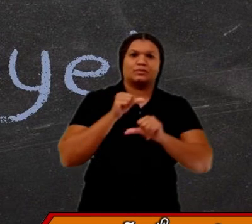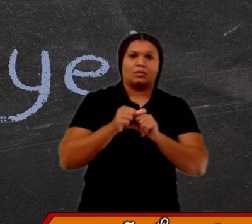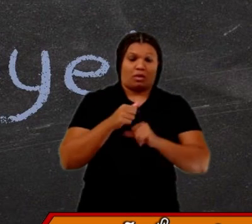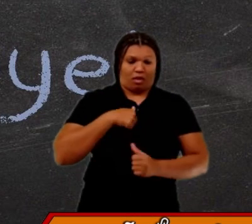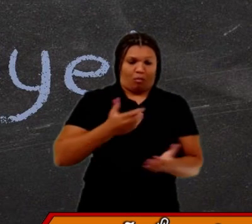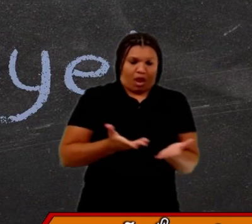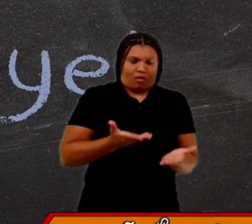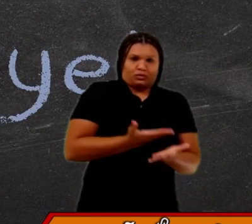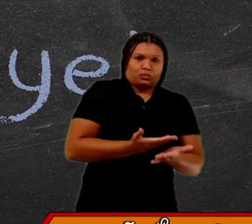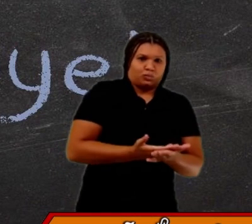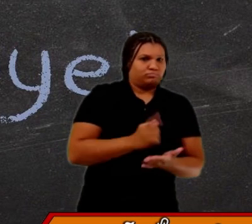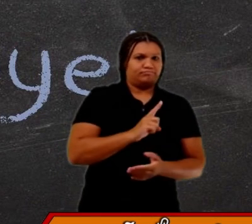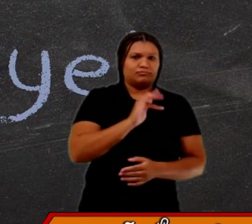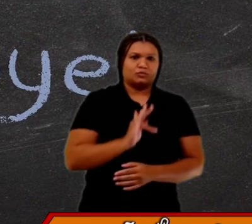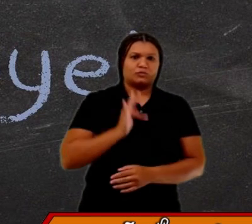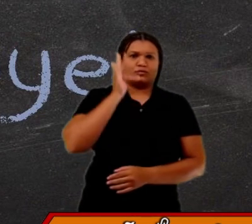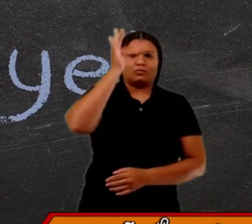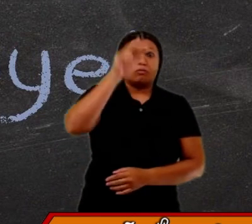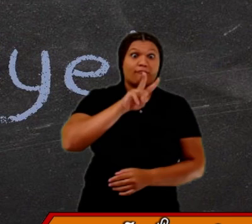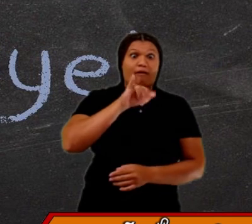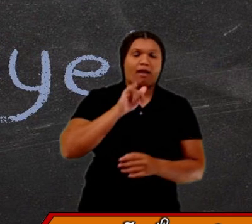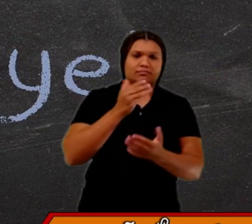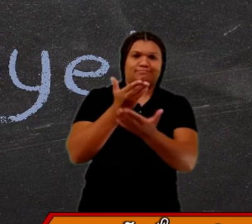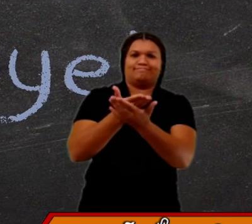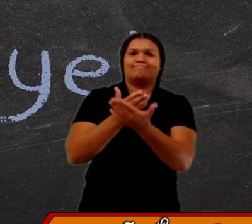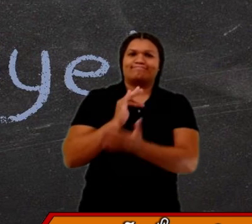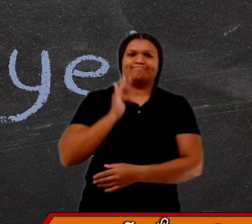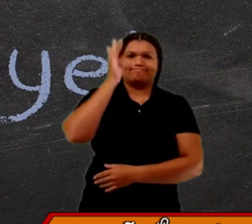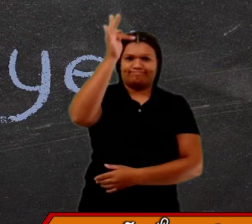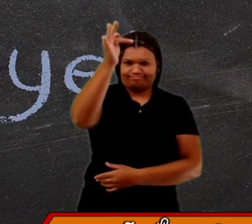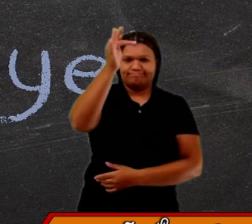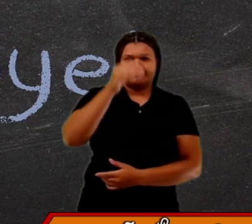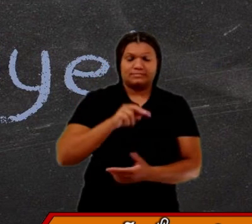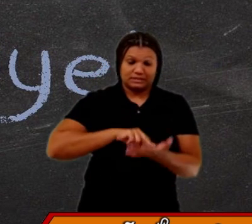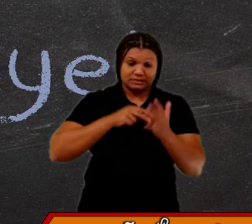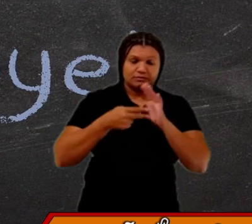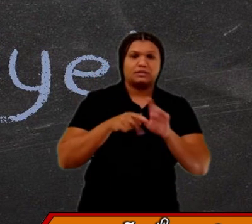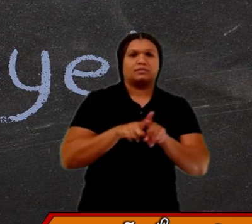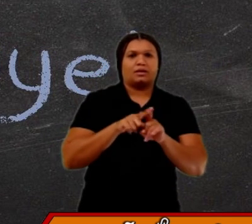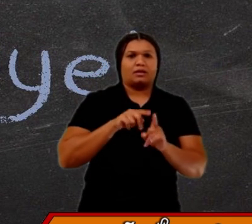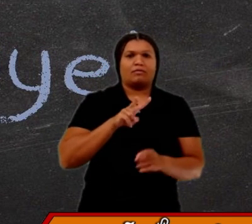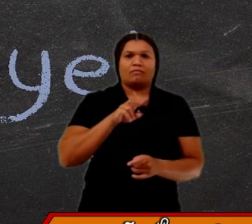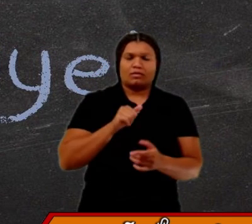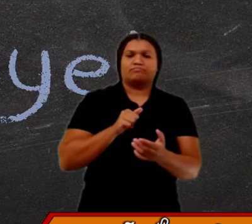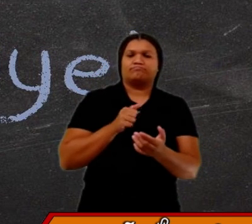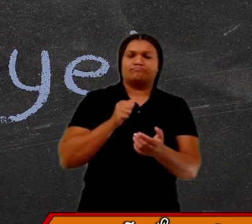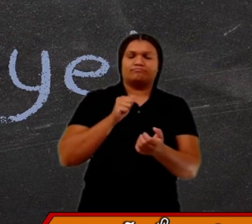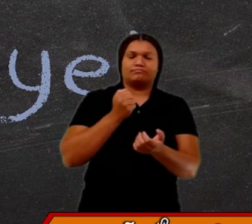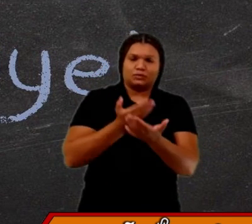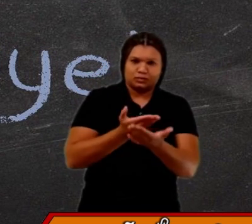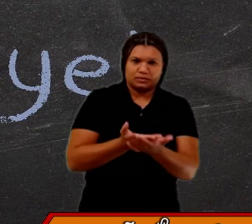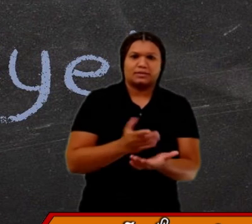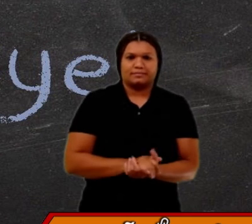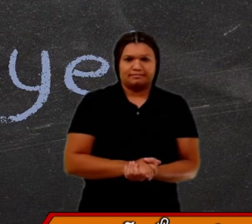falar eu estudo com Will a frase se torna eu viajarei eu estudarei aliás vai